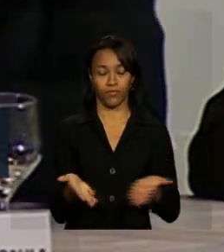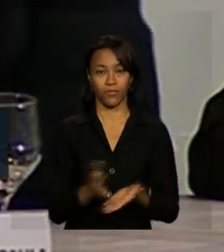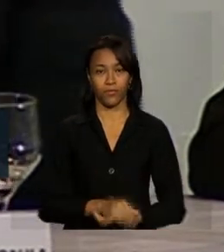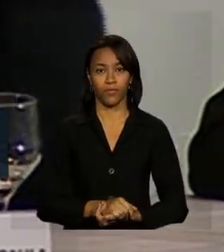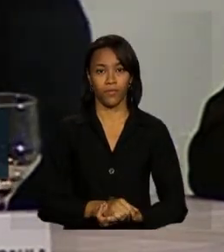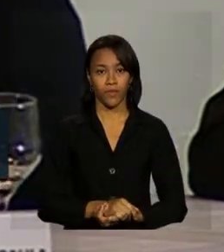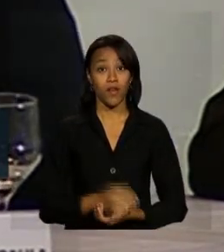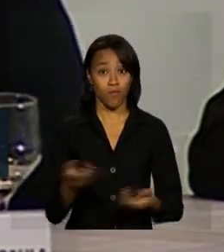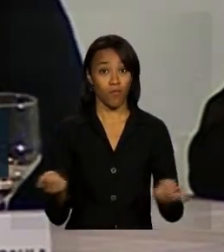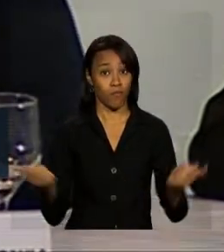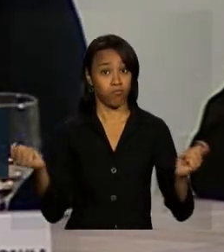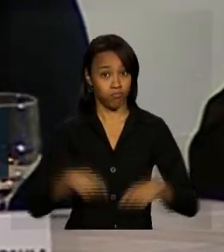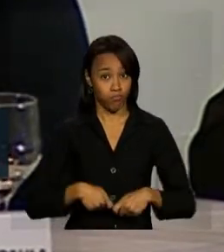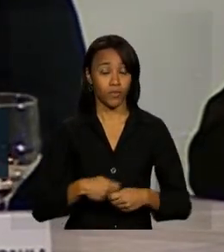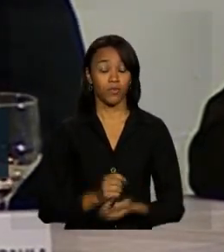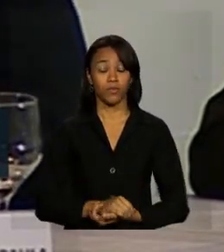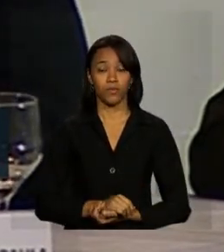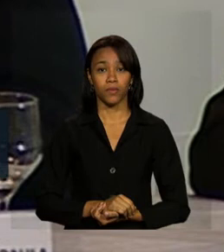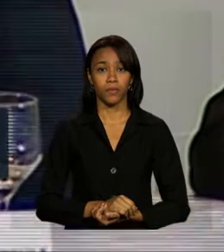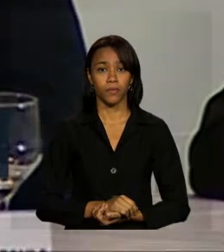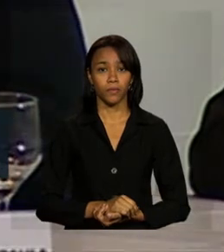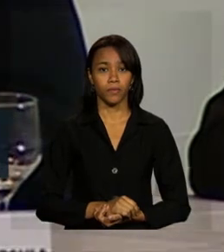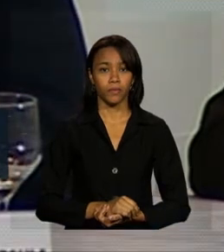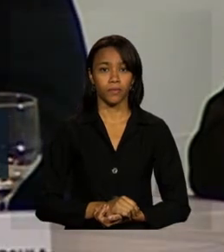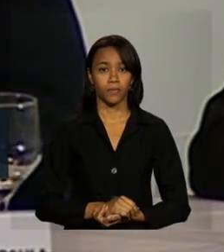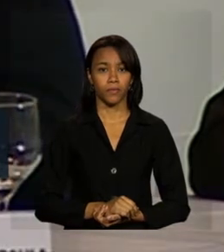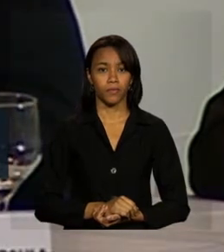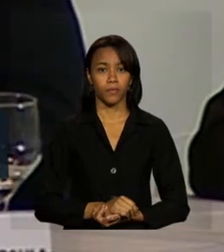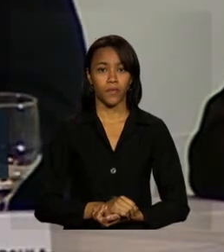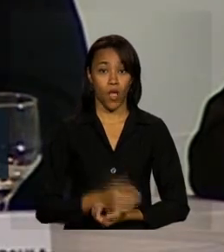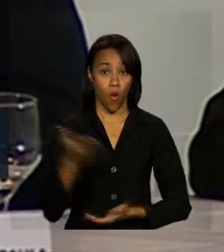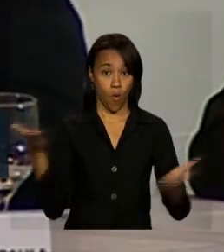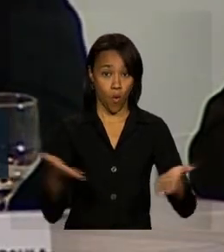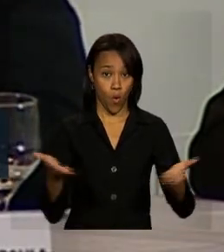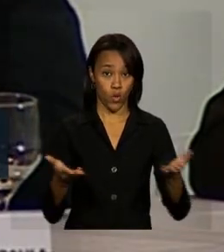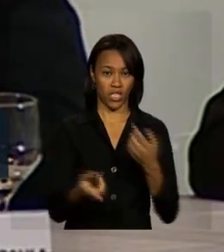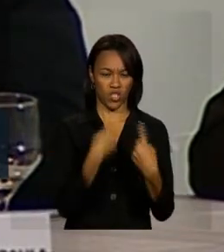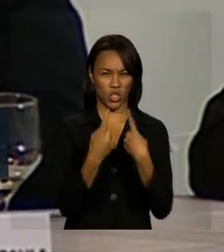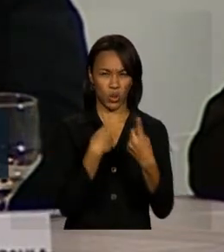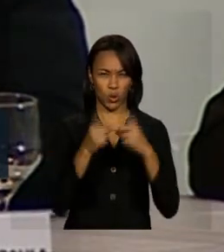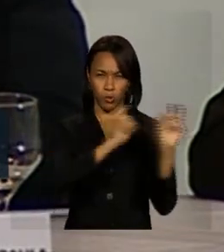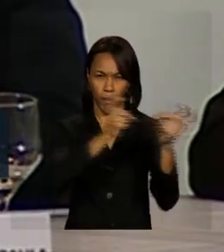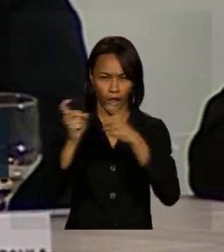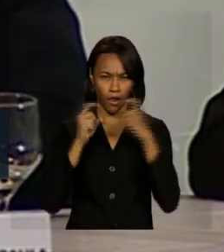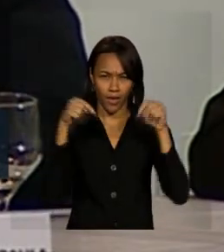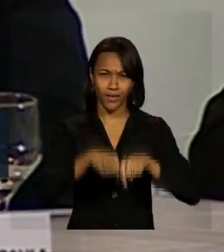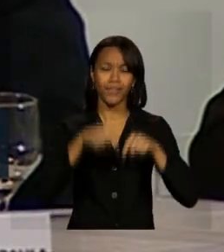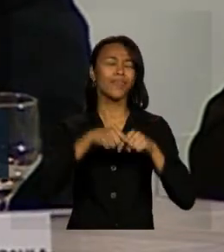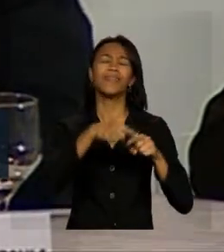essa perspectiva, é que esse debate, meu caro Eloy, tem um